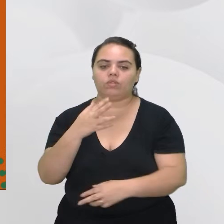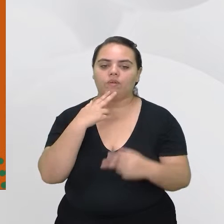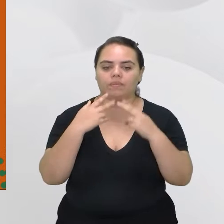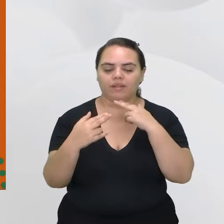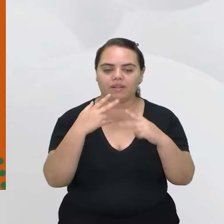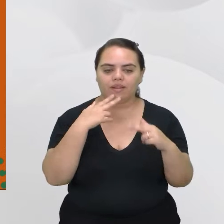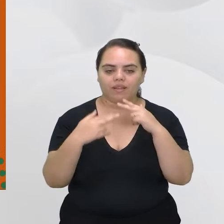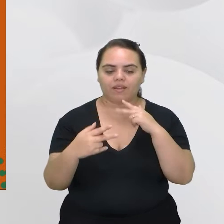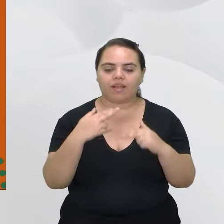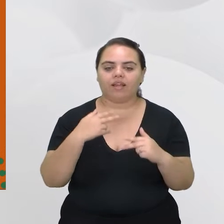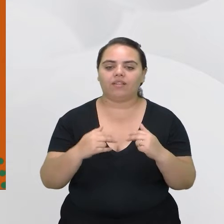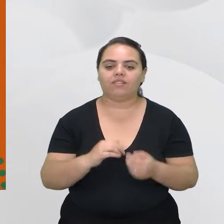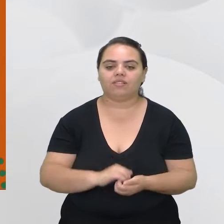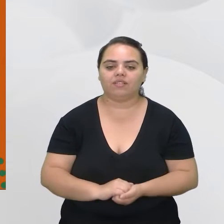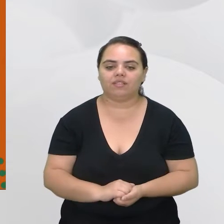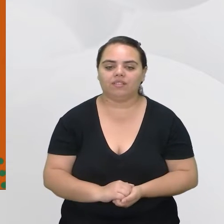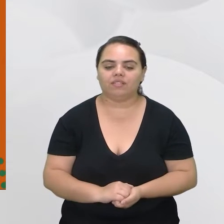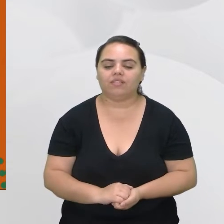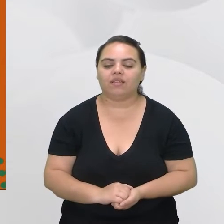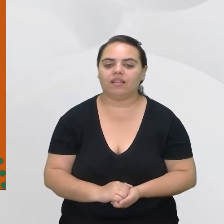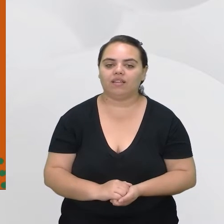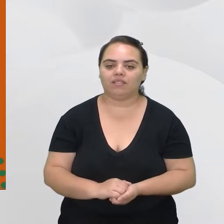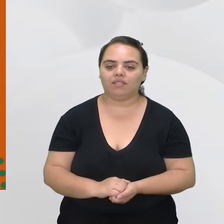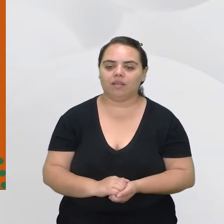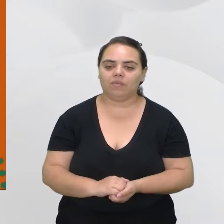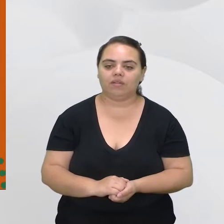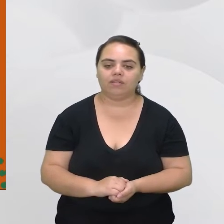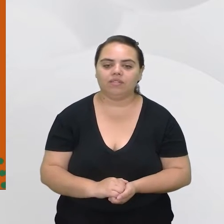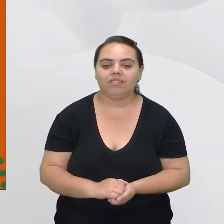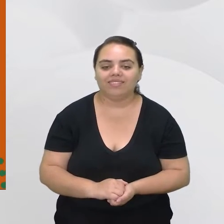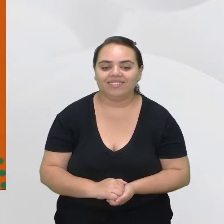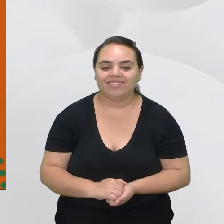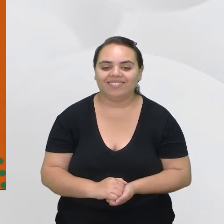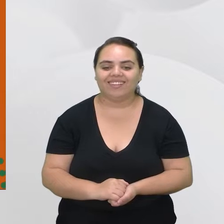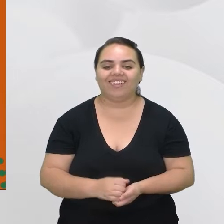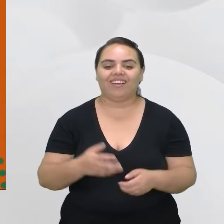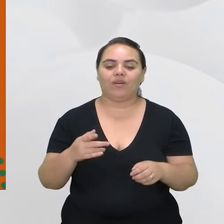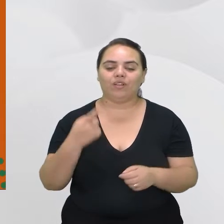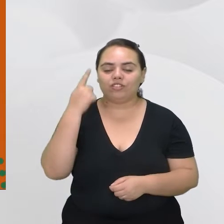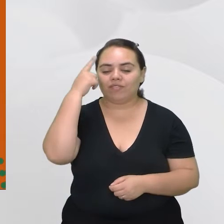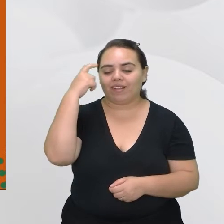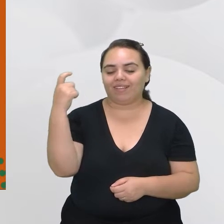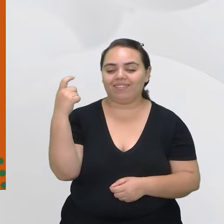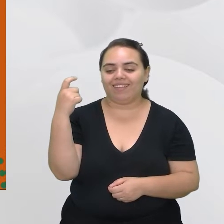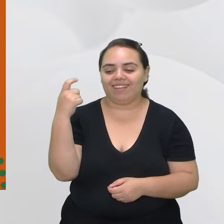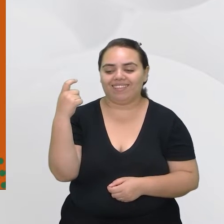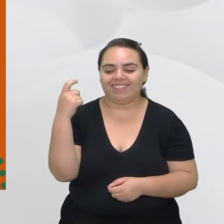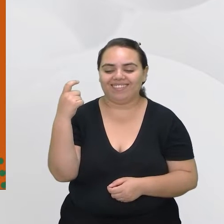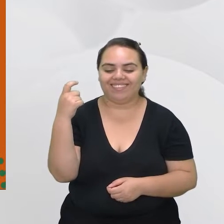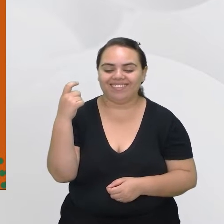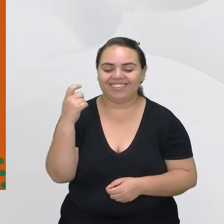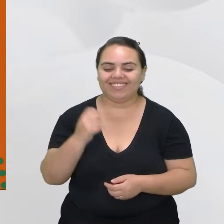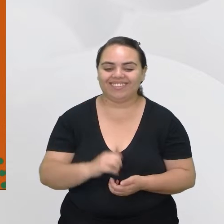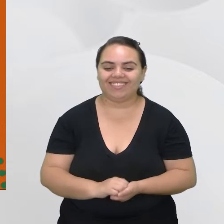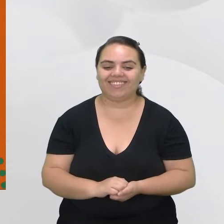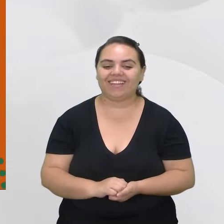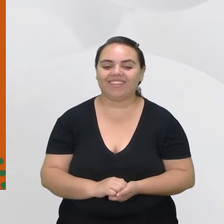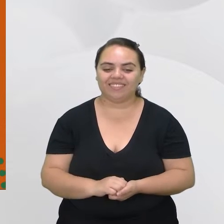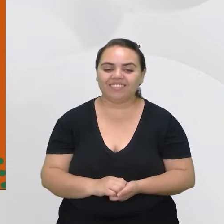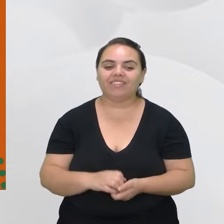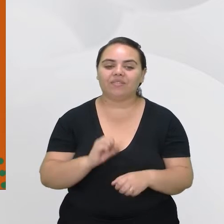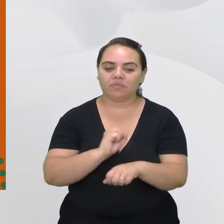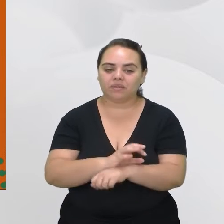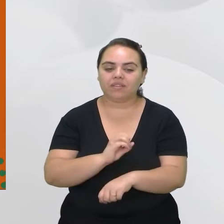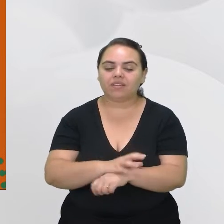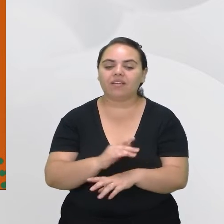educação ambiental. Mas, enfim... Entrando, né, nessa parte mais conceitual, a gente traz uma ideia, né, dessa educação ambiental crítica,